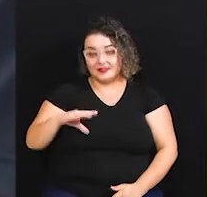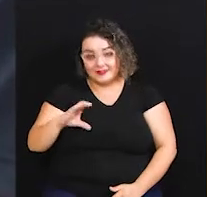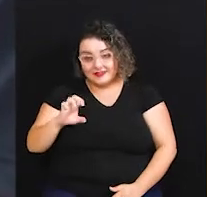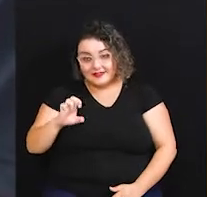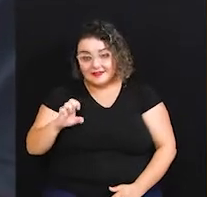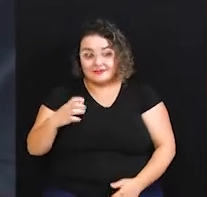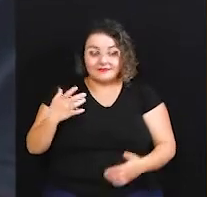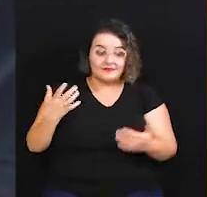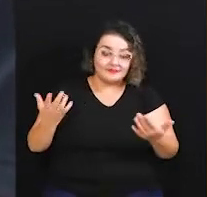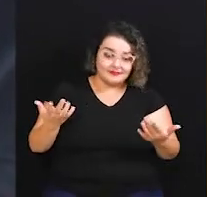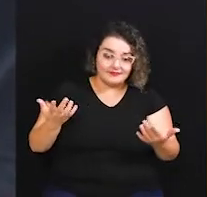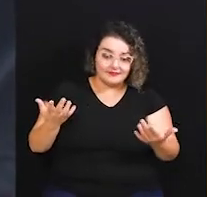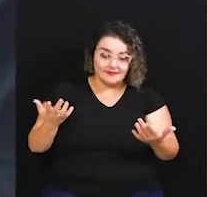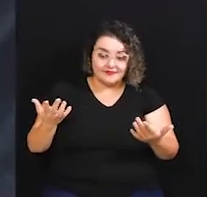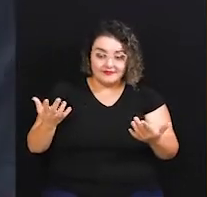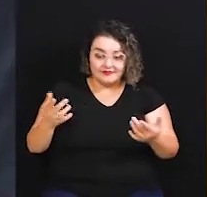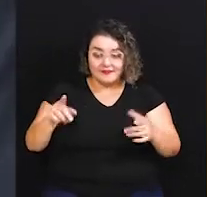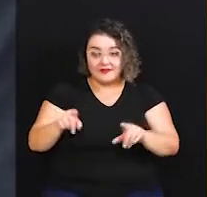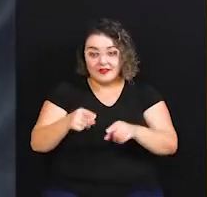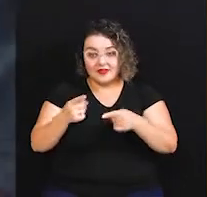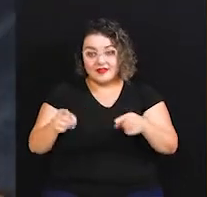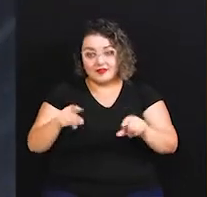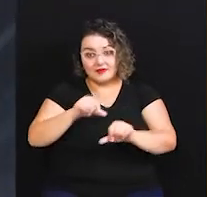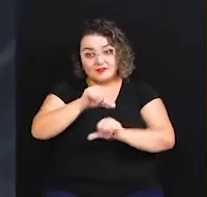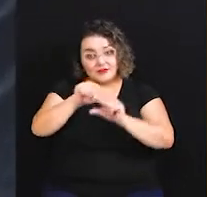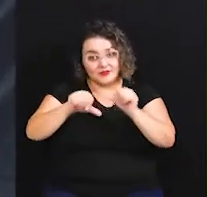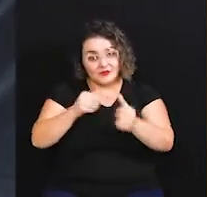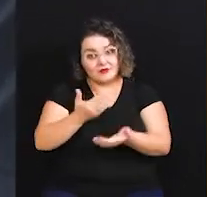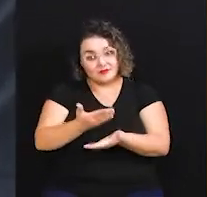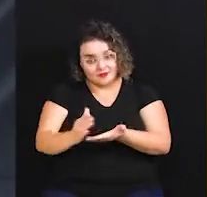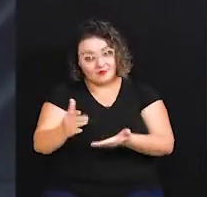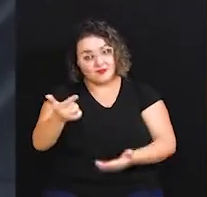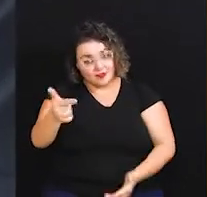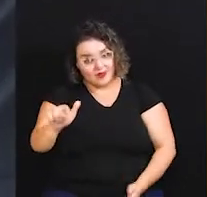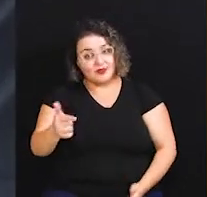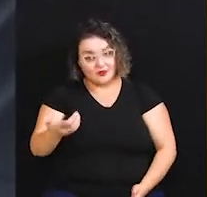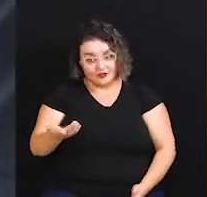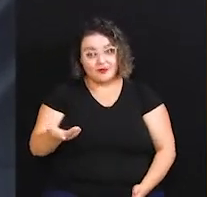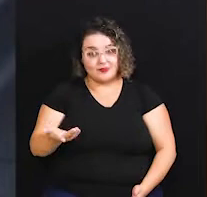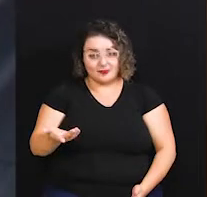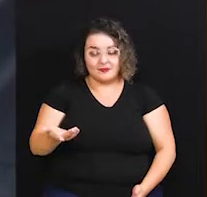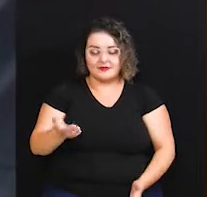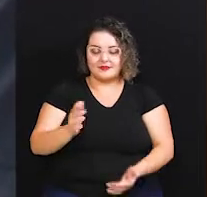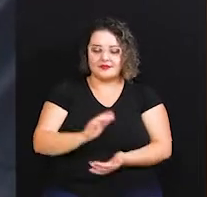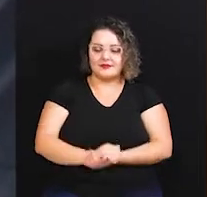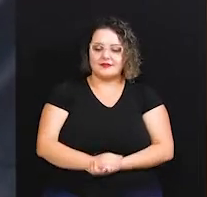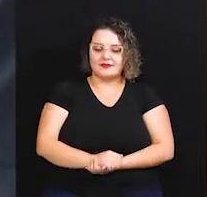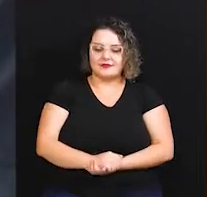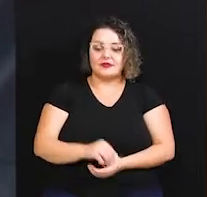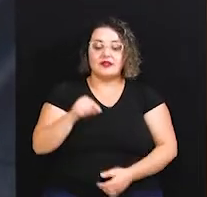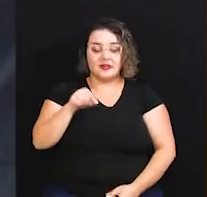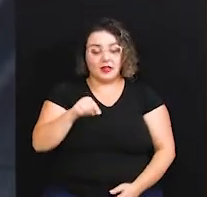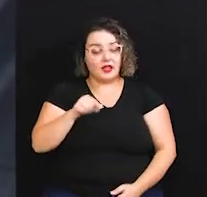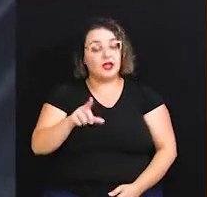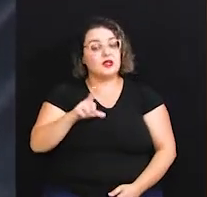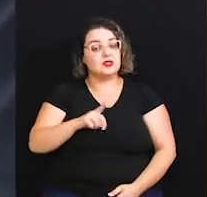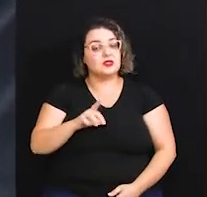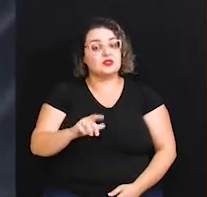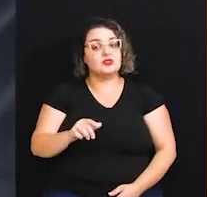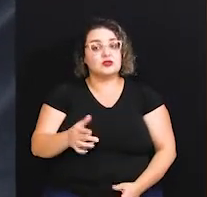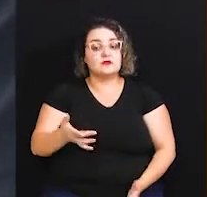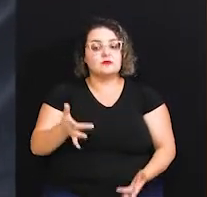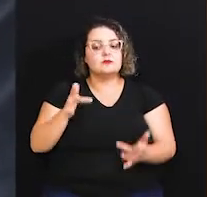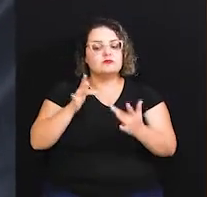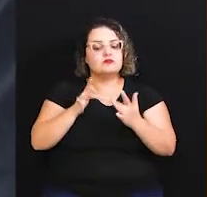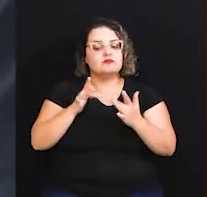foi quando a música começou essa transformação que continua, né? Então ali eu tive a oportunidade de ter o contato com o